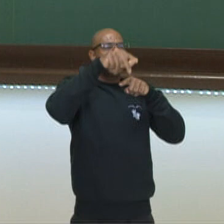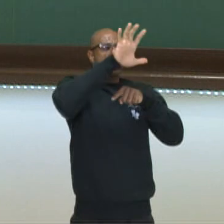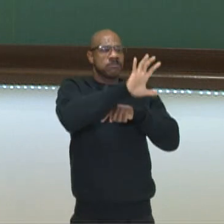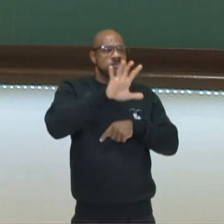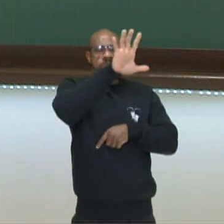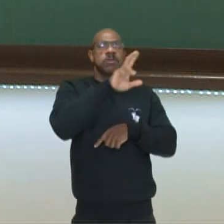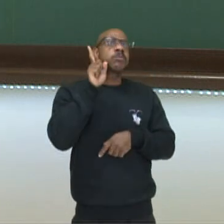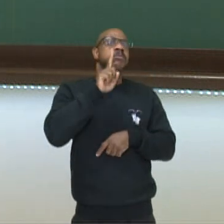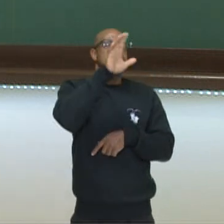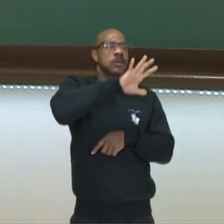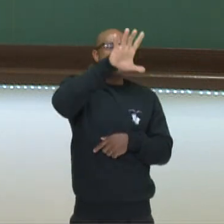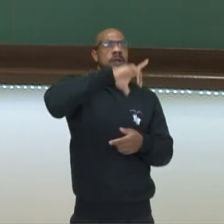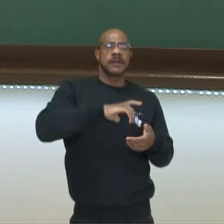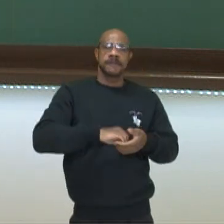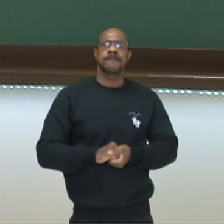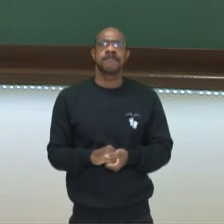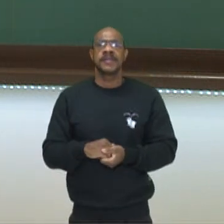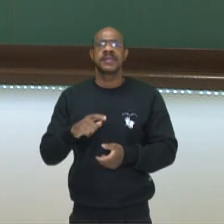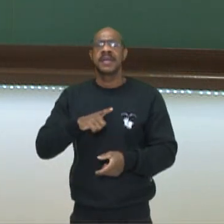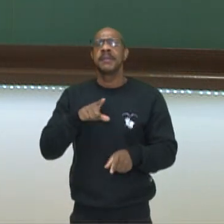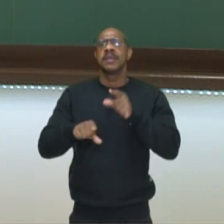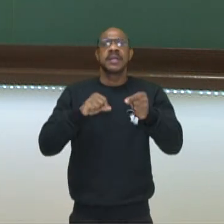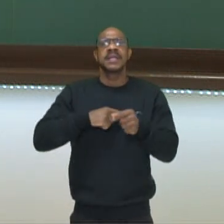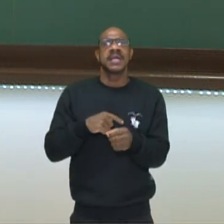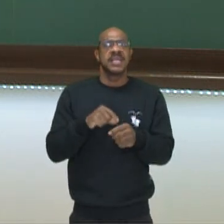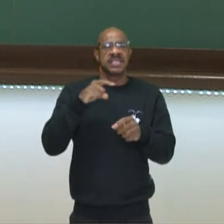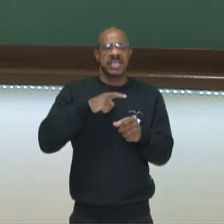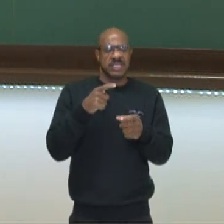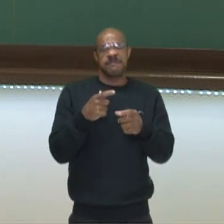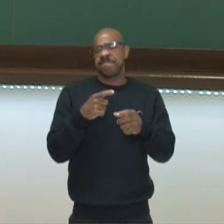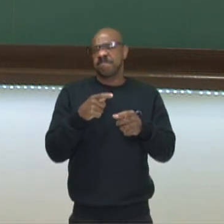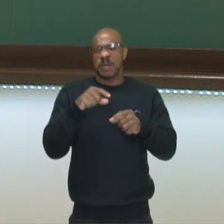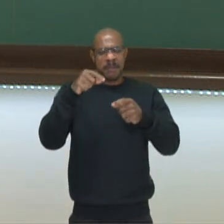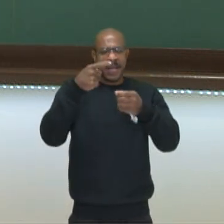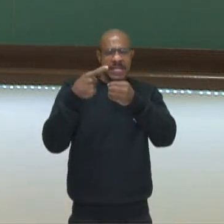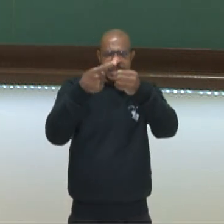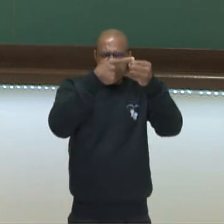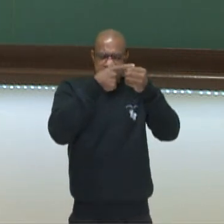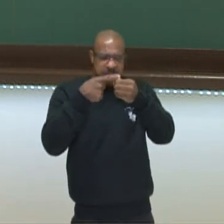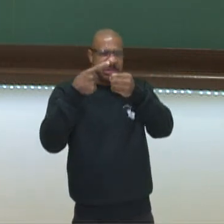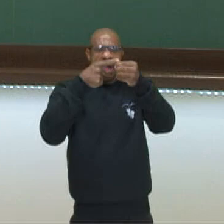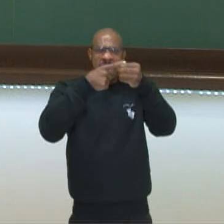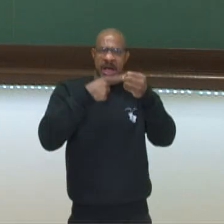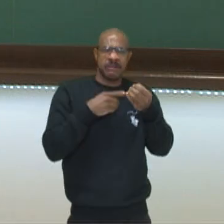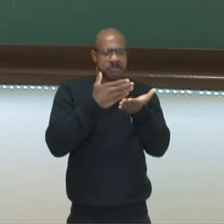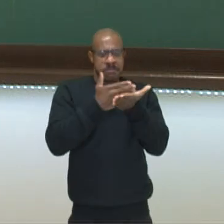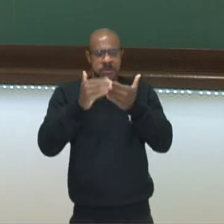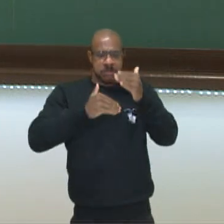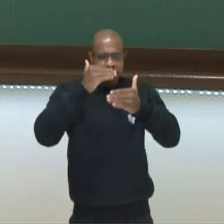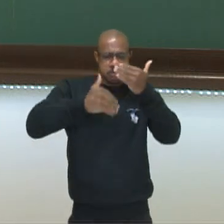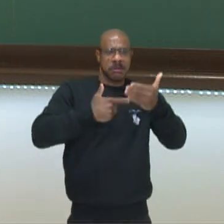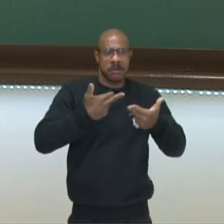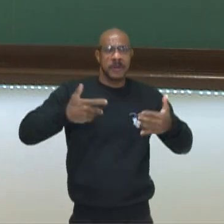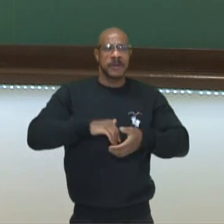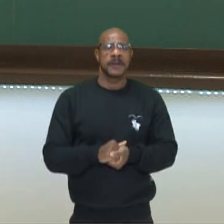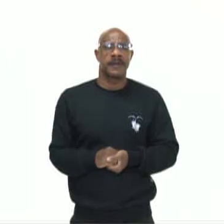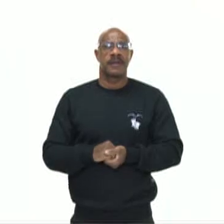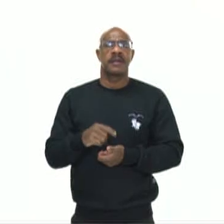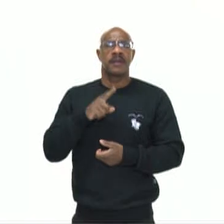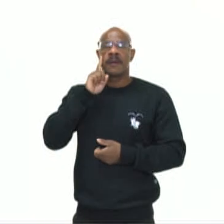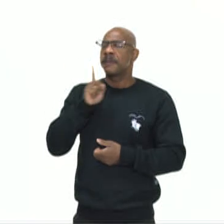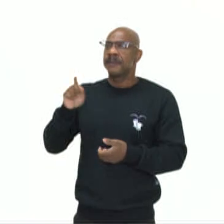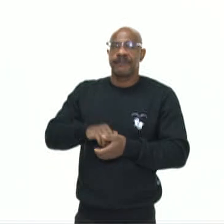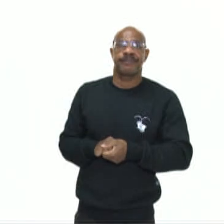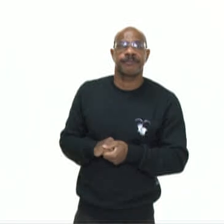questões geopolíticas, principalmente aí no século XIX, século XX e início do século XXI. Então aqui a colonização